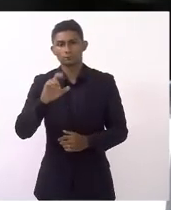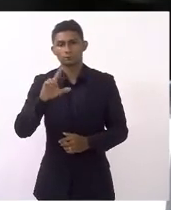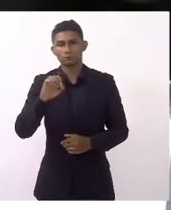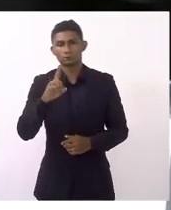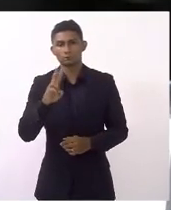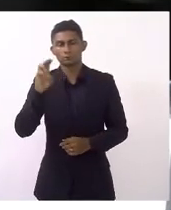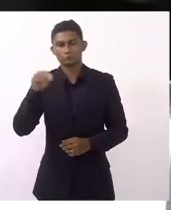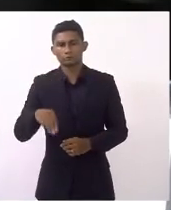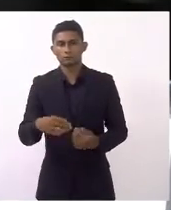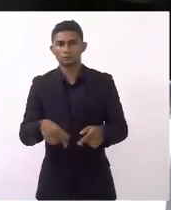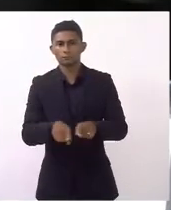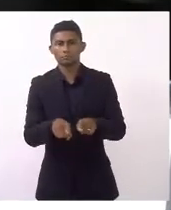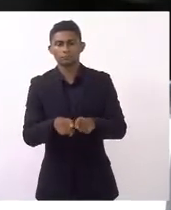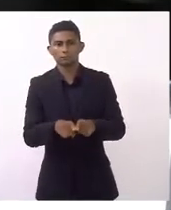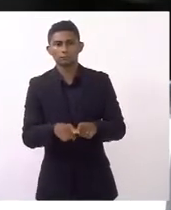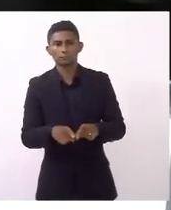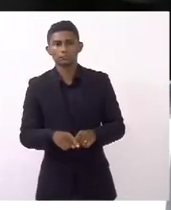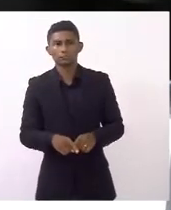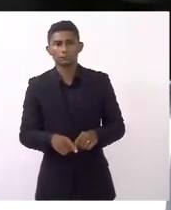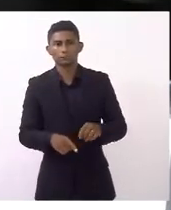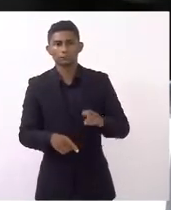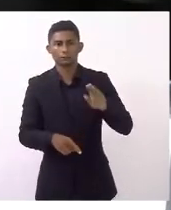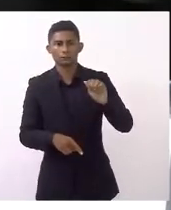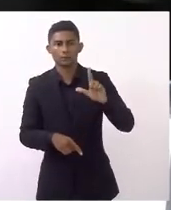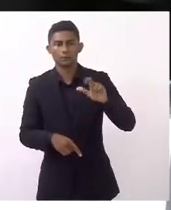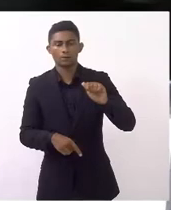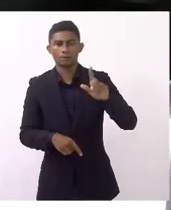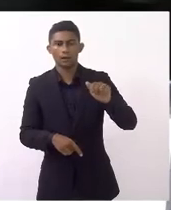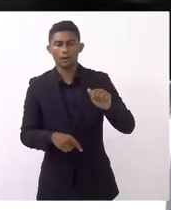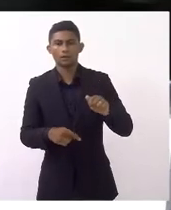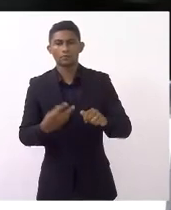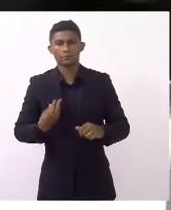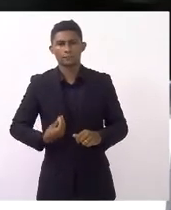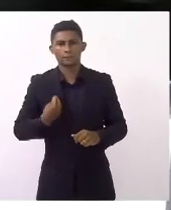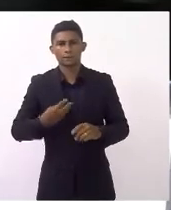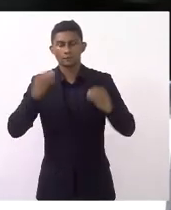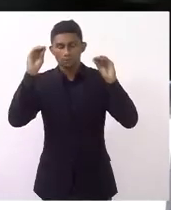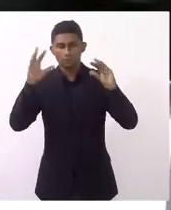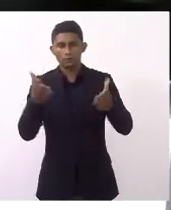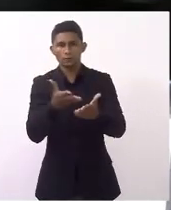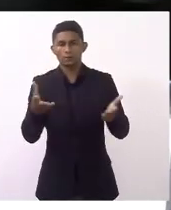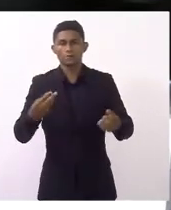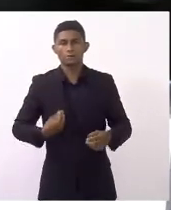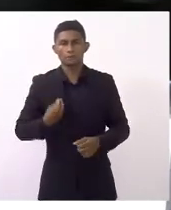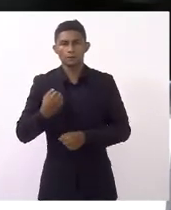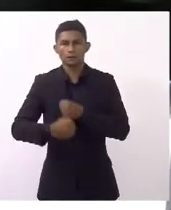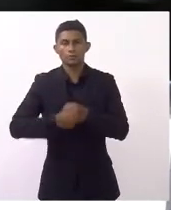mar Babalorixá o que nos dê muitos anos de vida e saúde